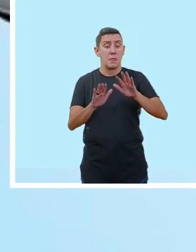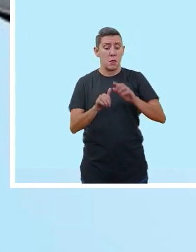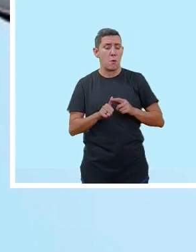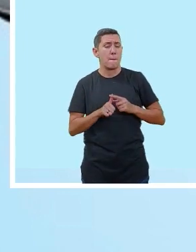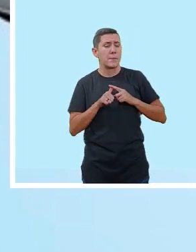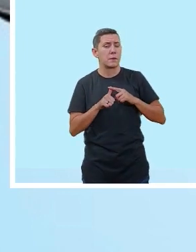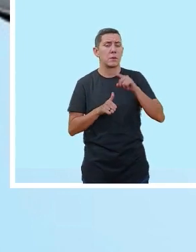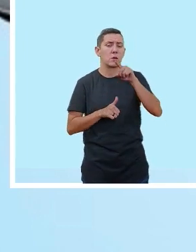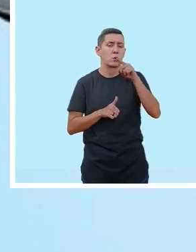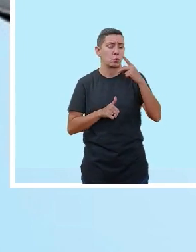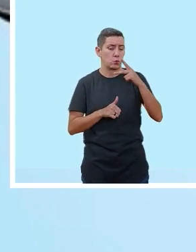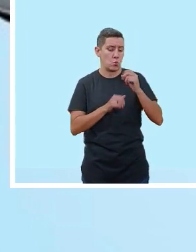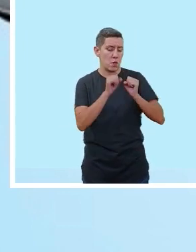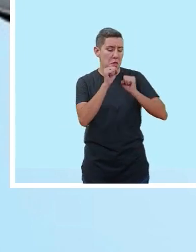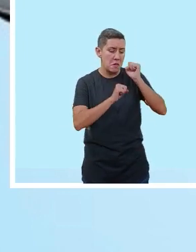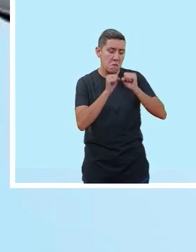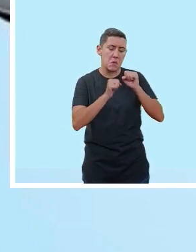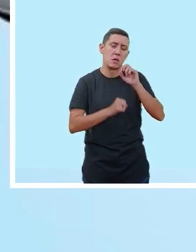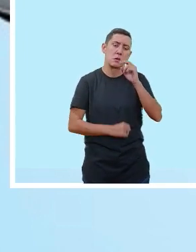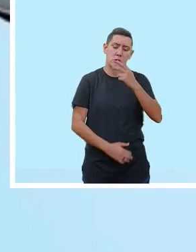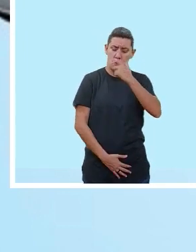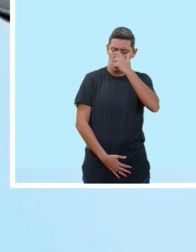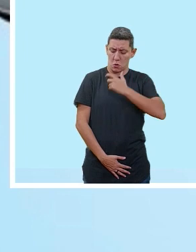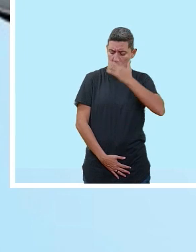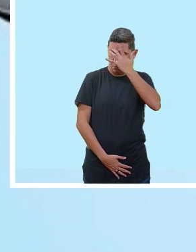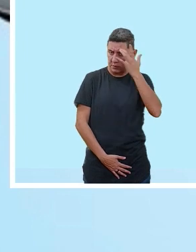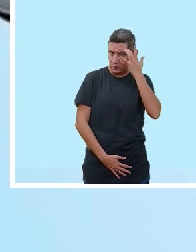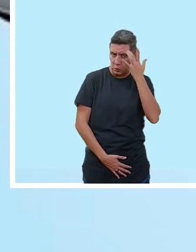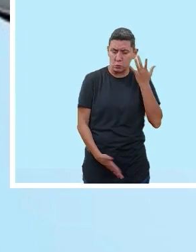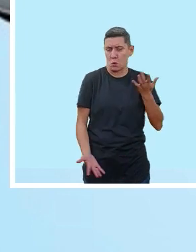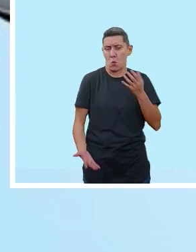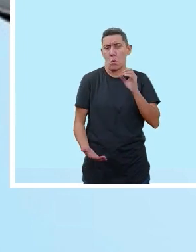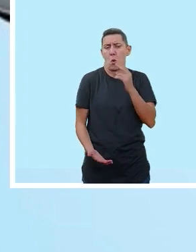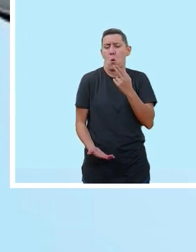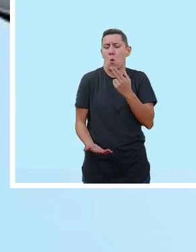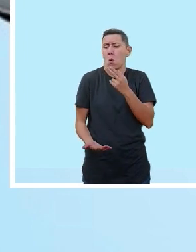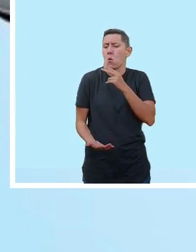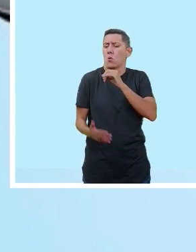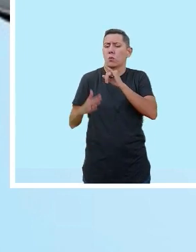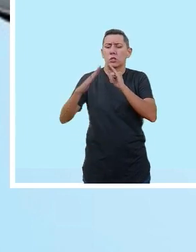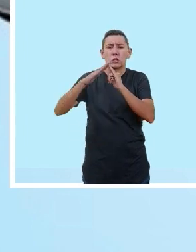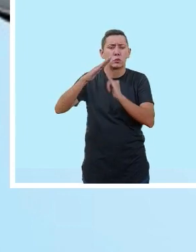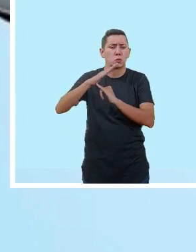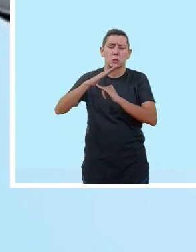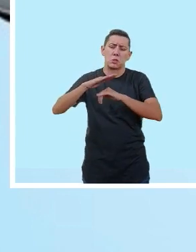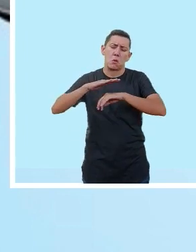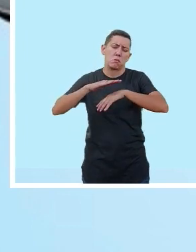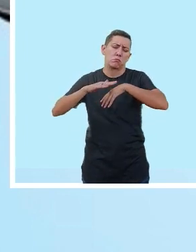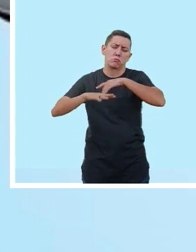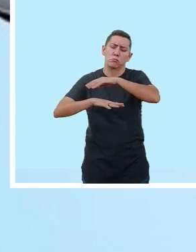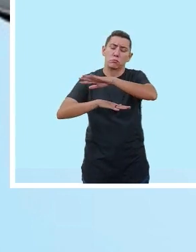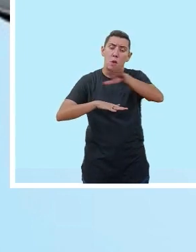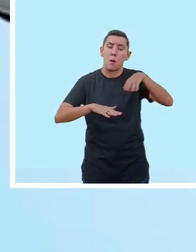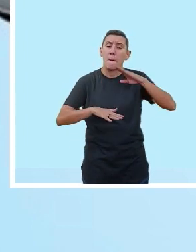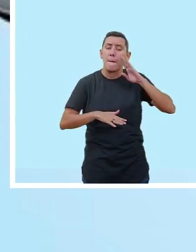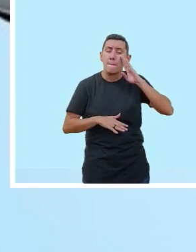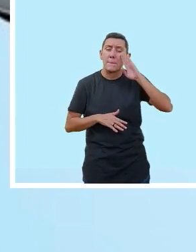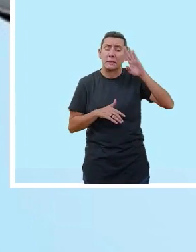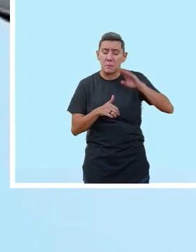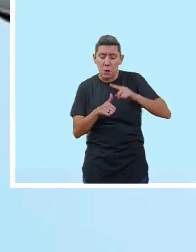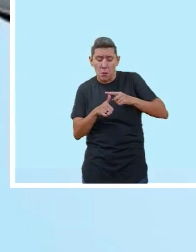uma empresa, seja um indivíduo ou qualquer outra entidade, o primeiro passo, o passo básico,